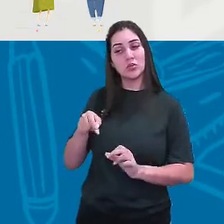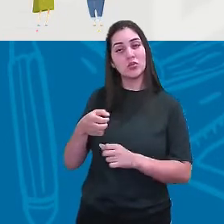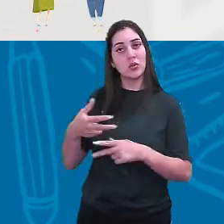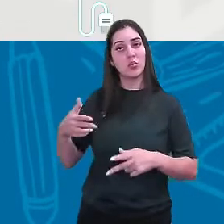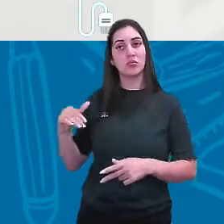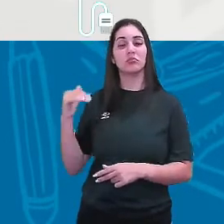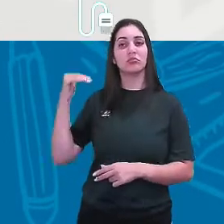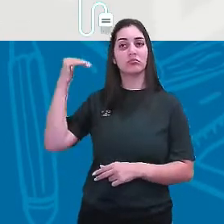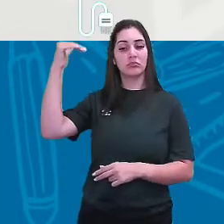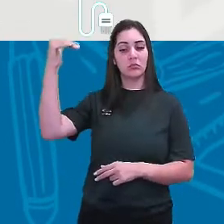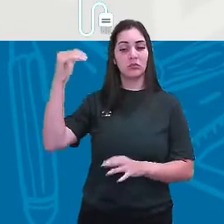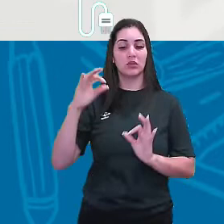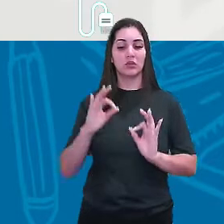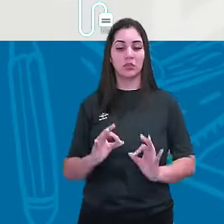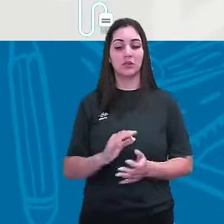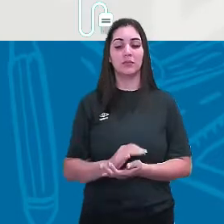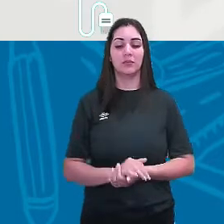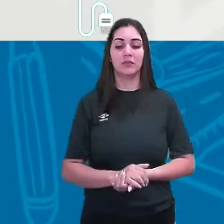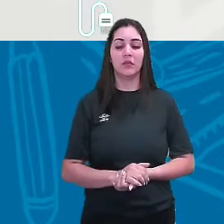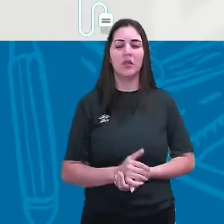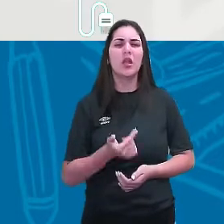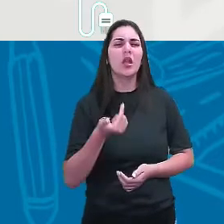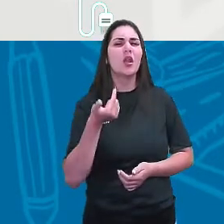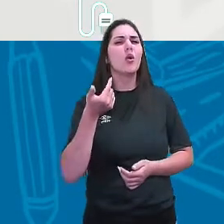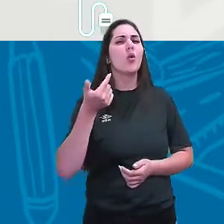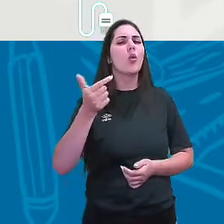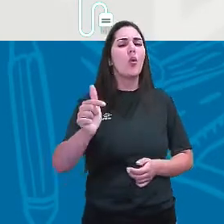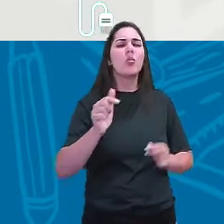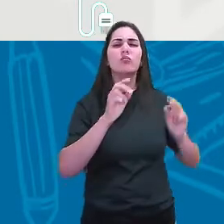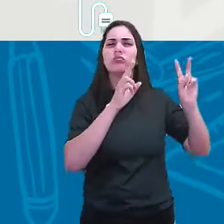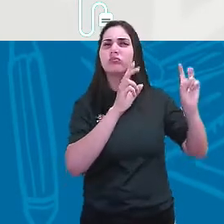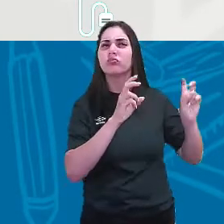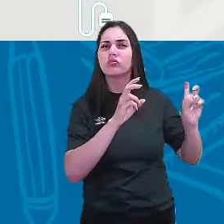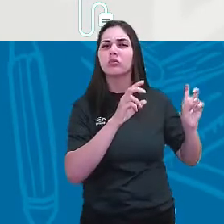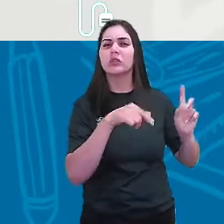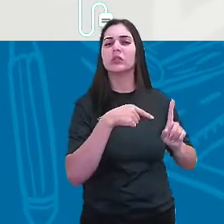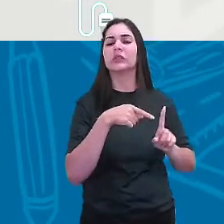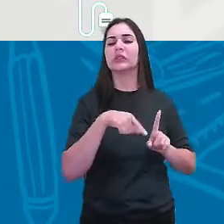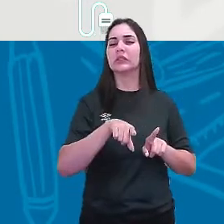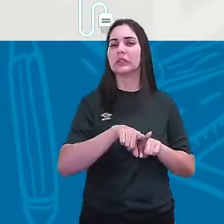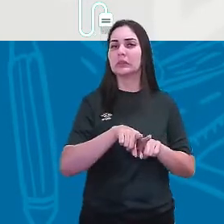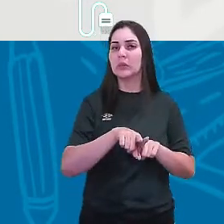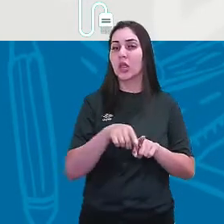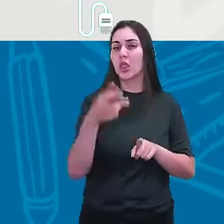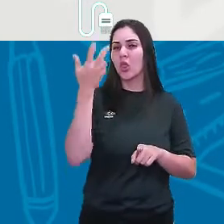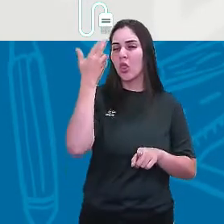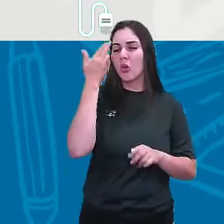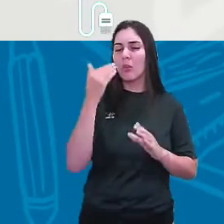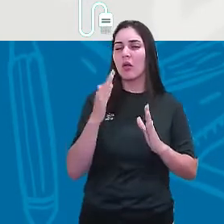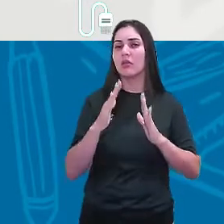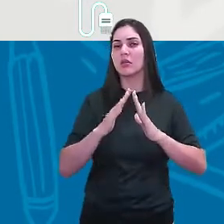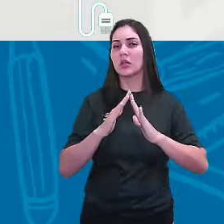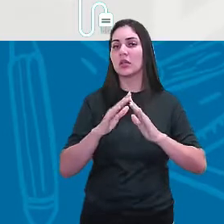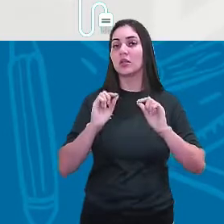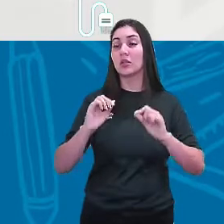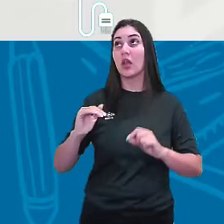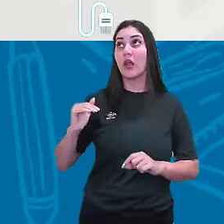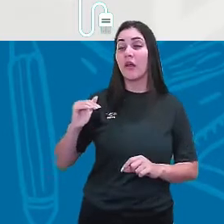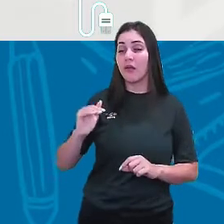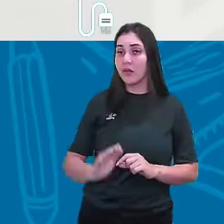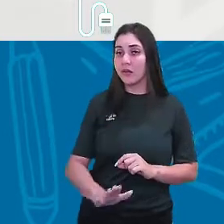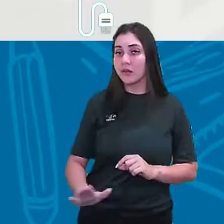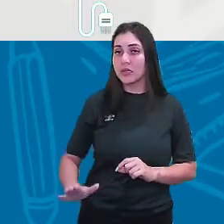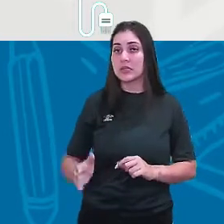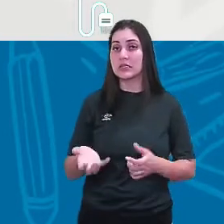certo? E outra situação que a gente vê muito comum em casa é que uma criança, né, muitas vezes quer colocar